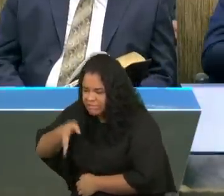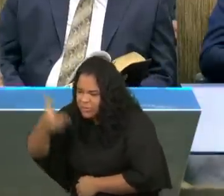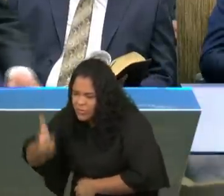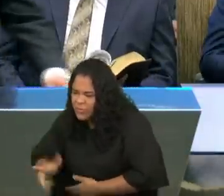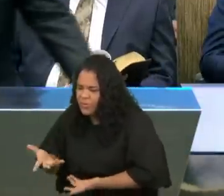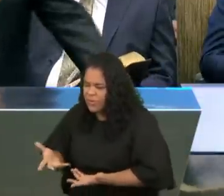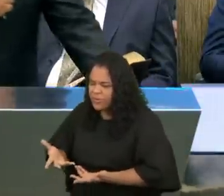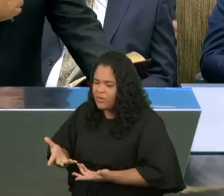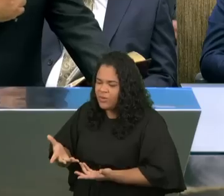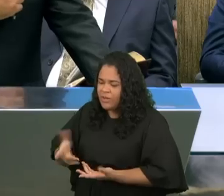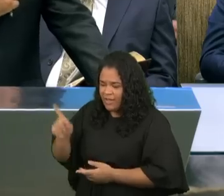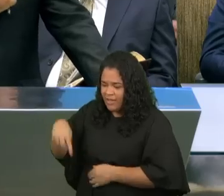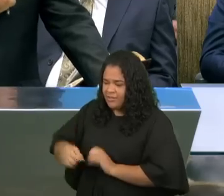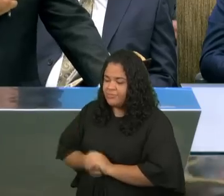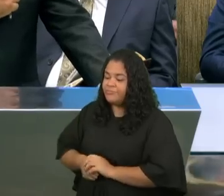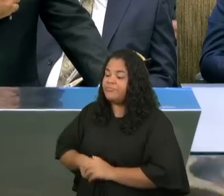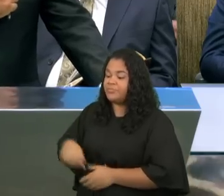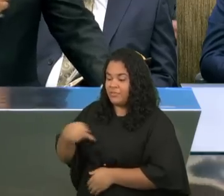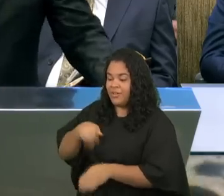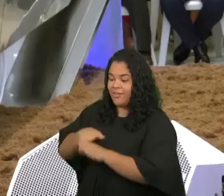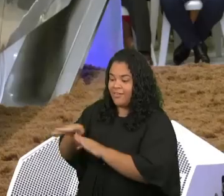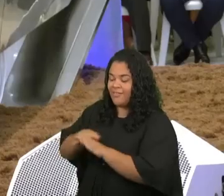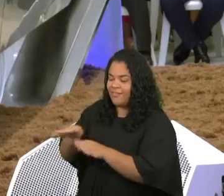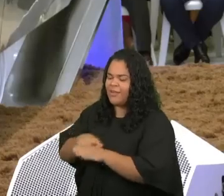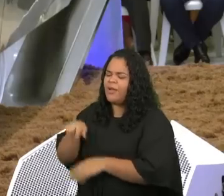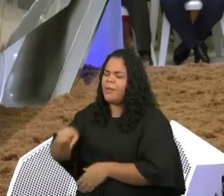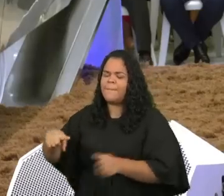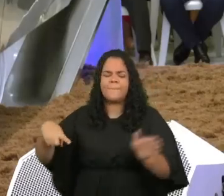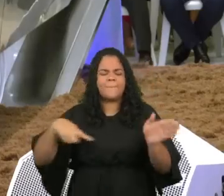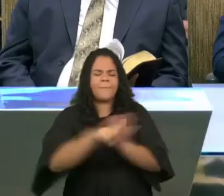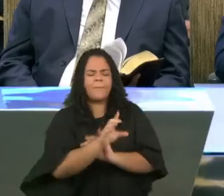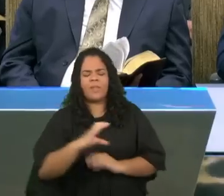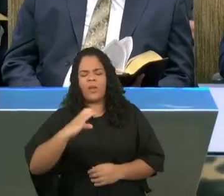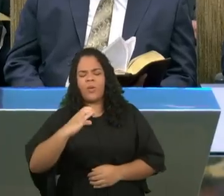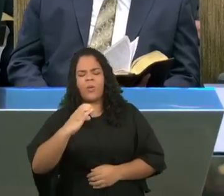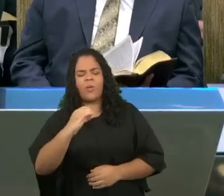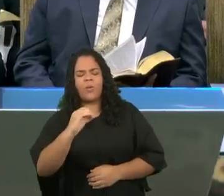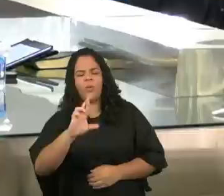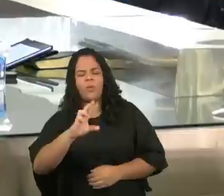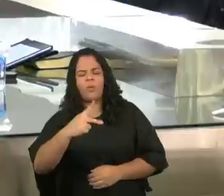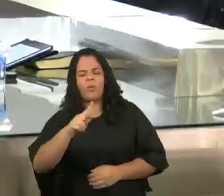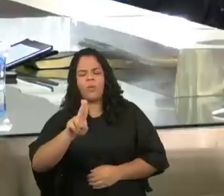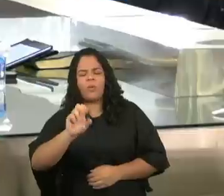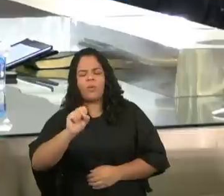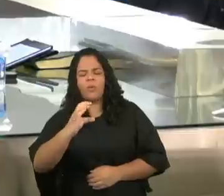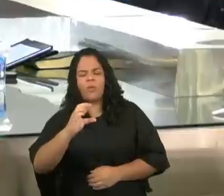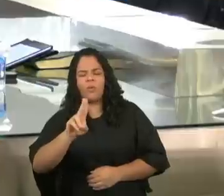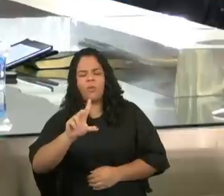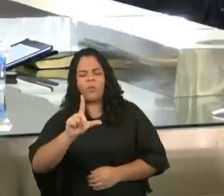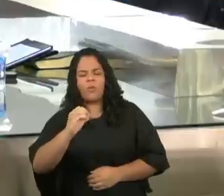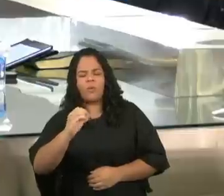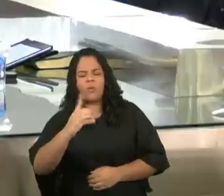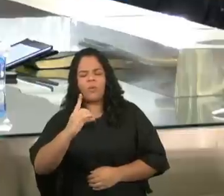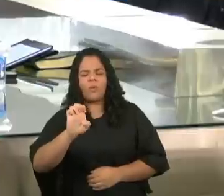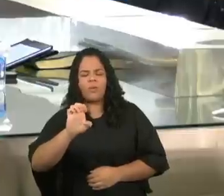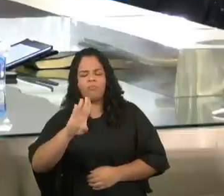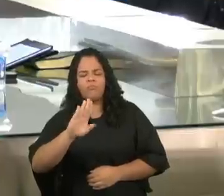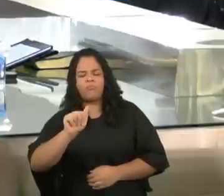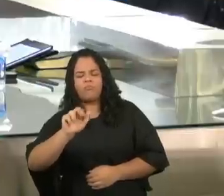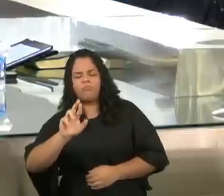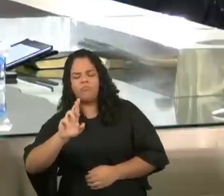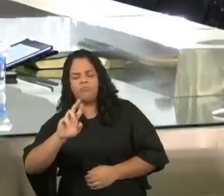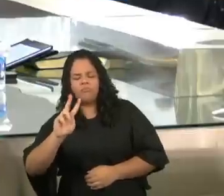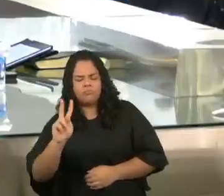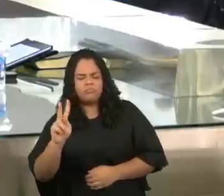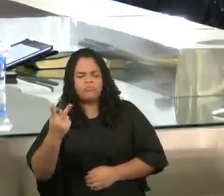o corpúsculo de Bach. Pergunta a ele sobre a cromatina sexual. E diz a ele como é